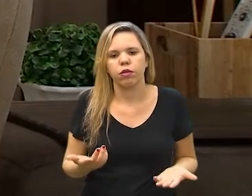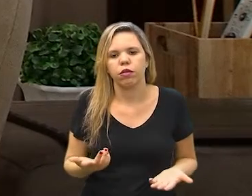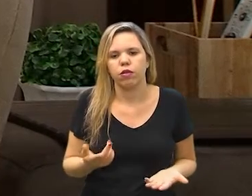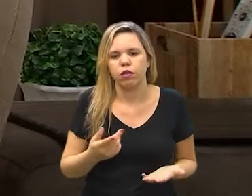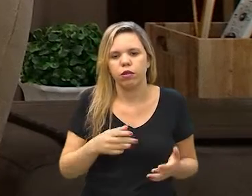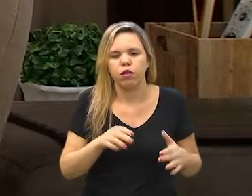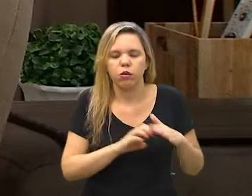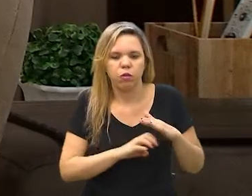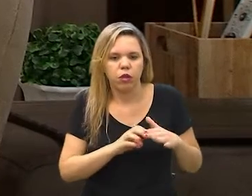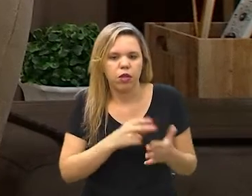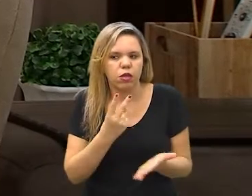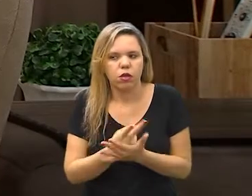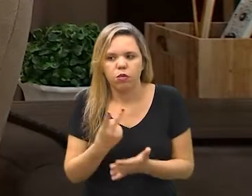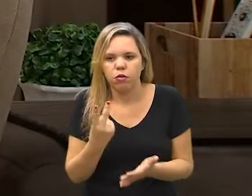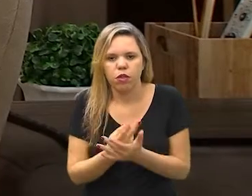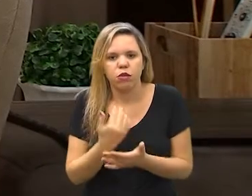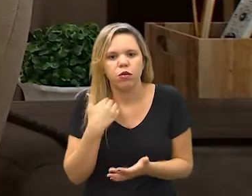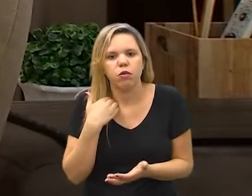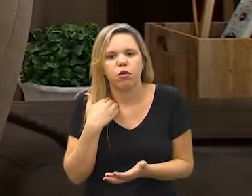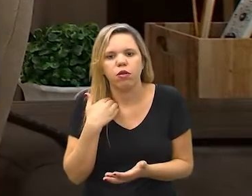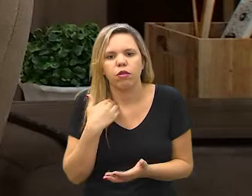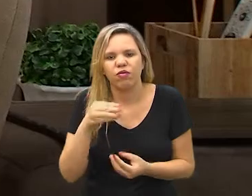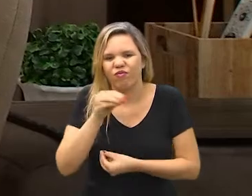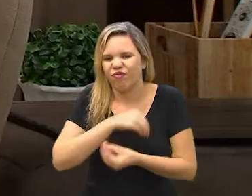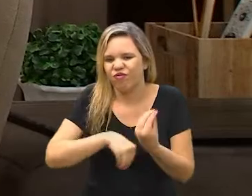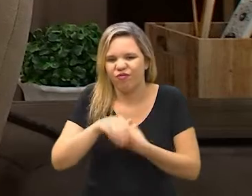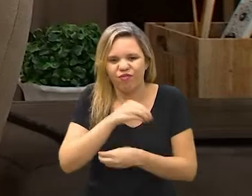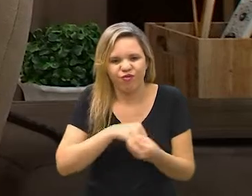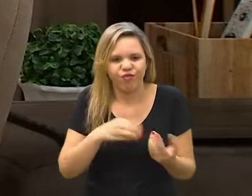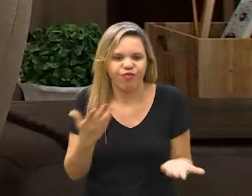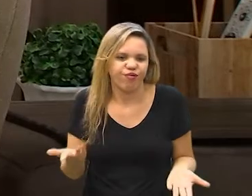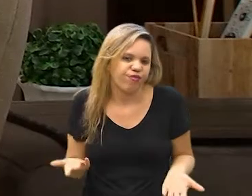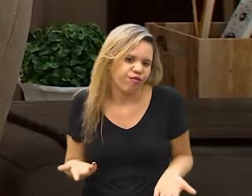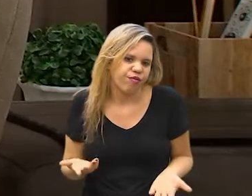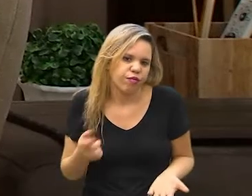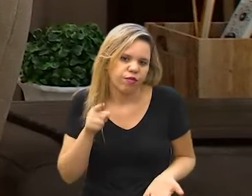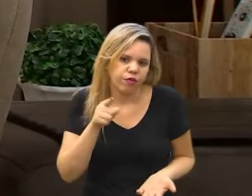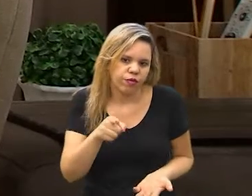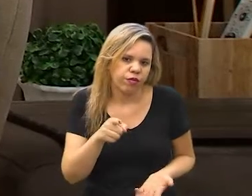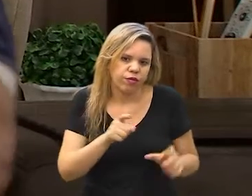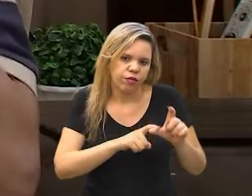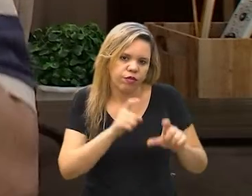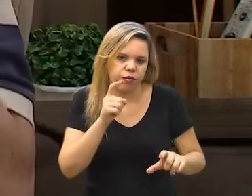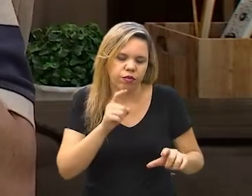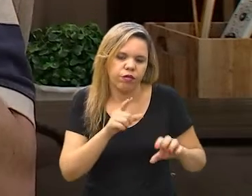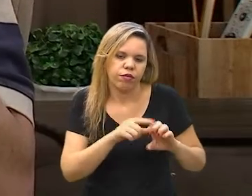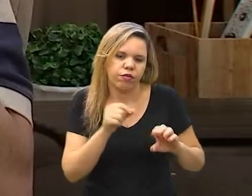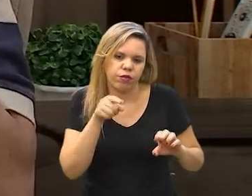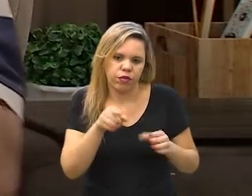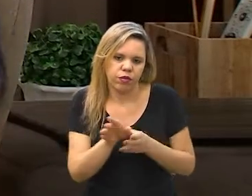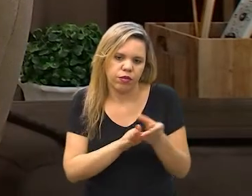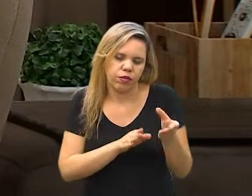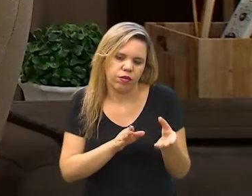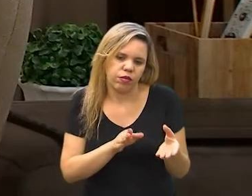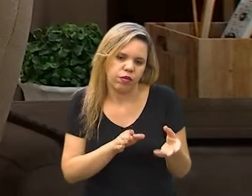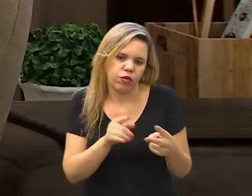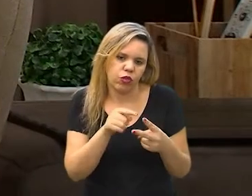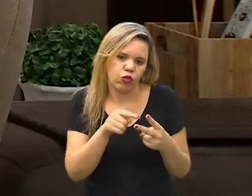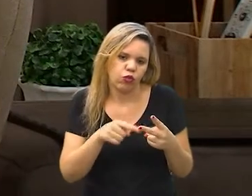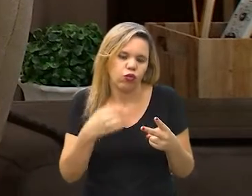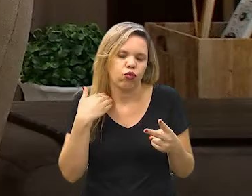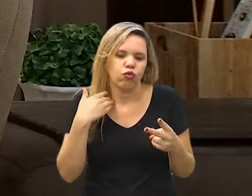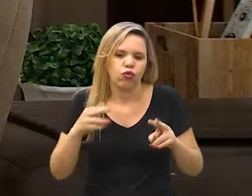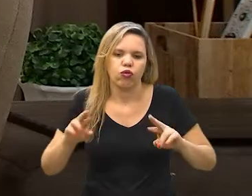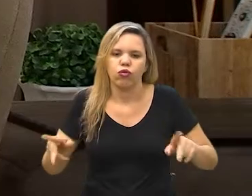física numa mesma conta bancária. E aí mistura mesmo. Então, para você que é autônomo, recomendação minha, 2